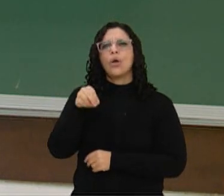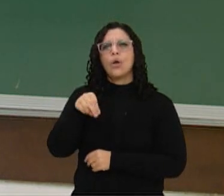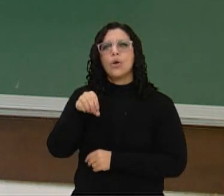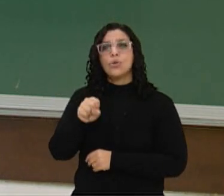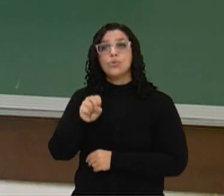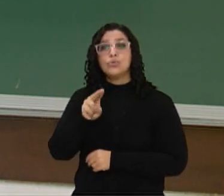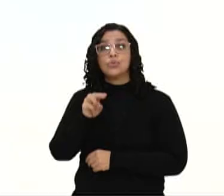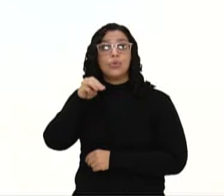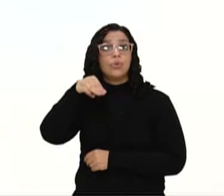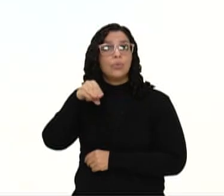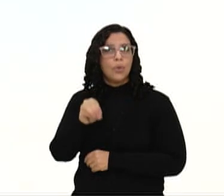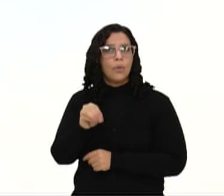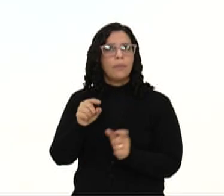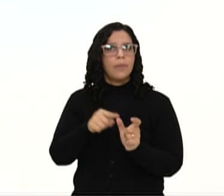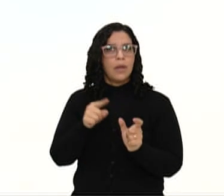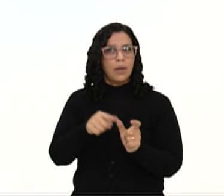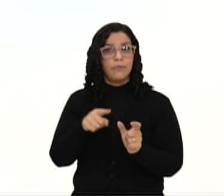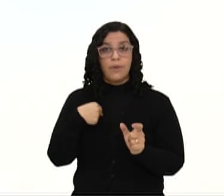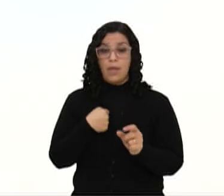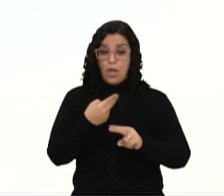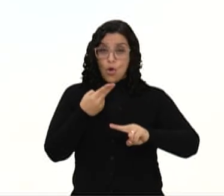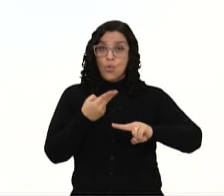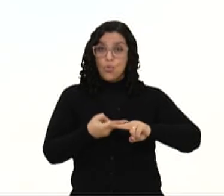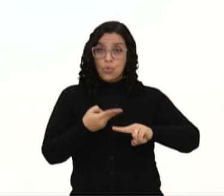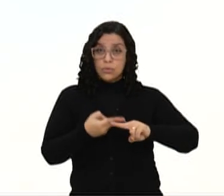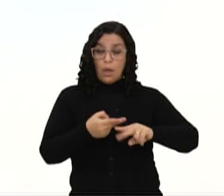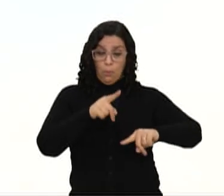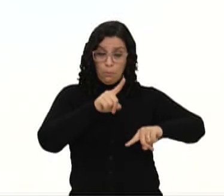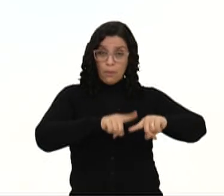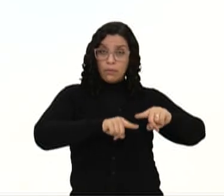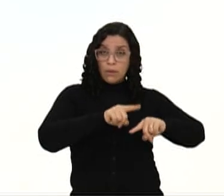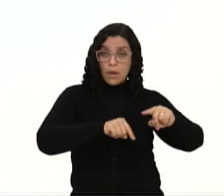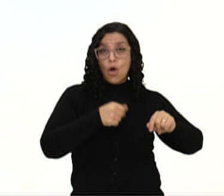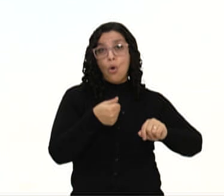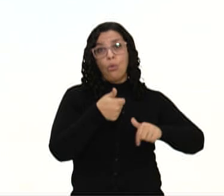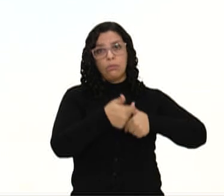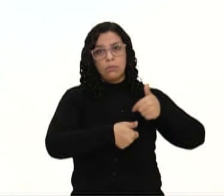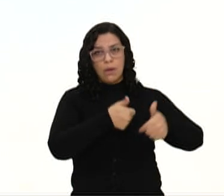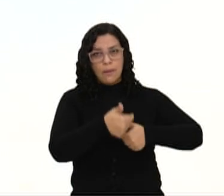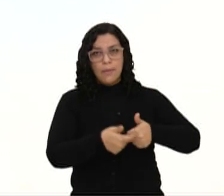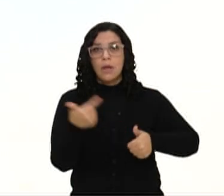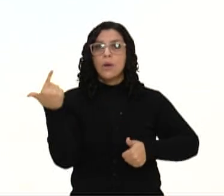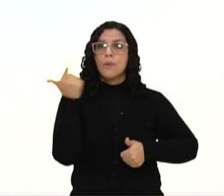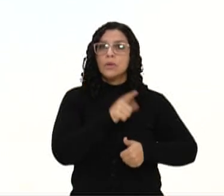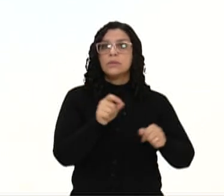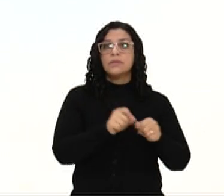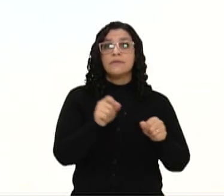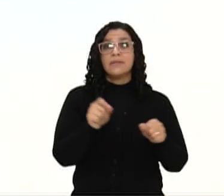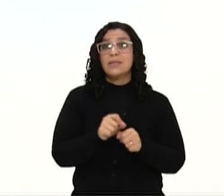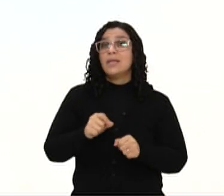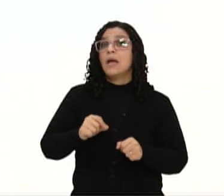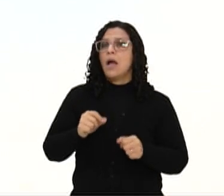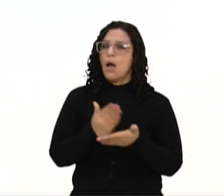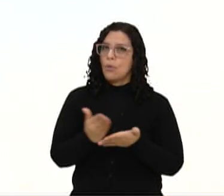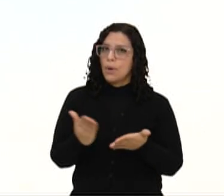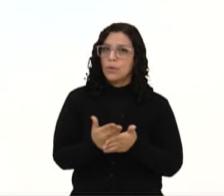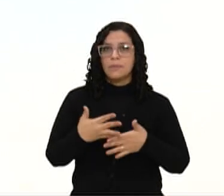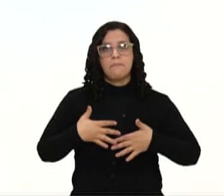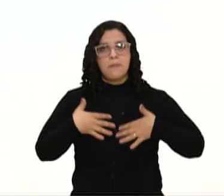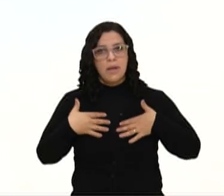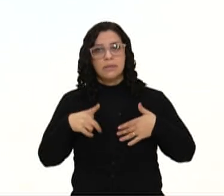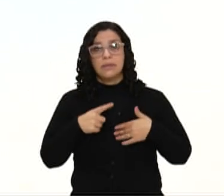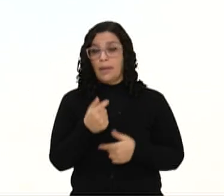consumo? Então, é o ato de utilizar um produto ou serviço para satisfazer uma necessidade